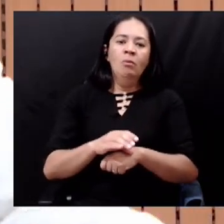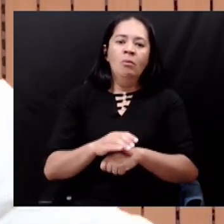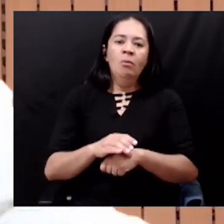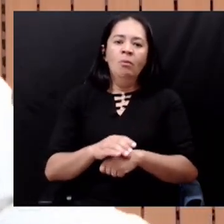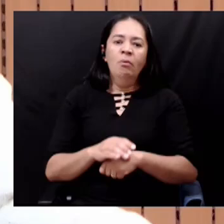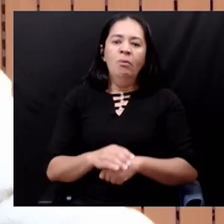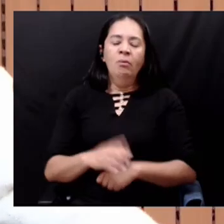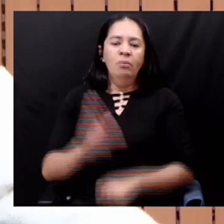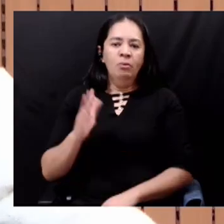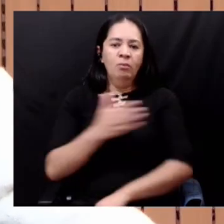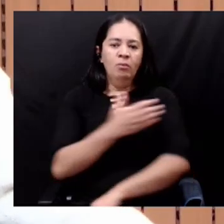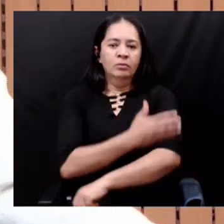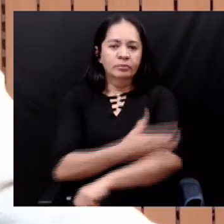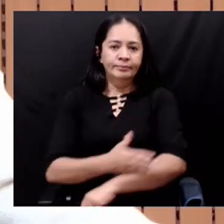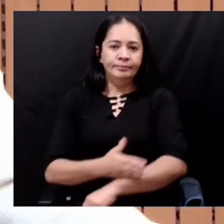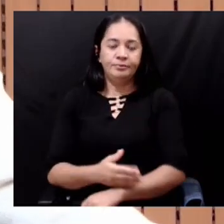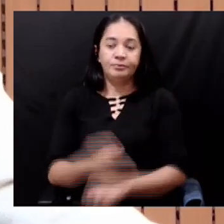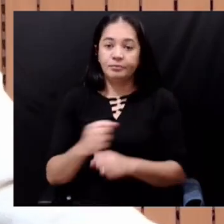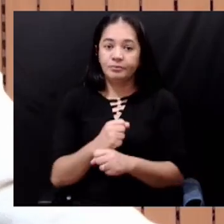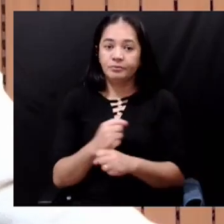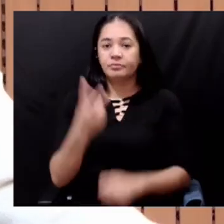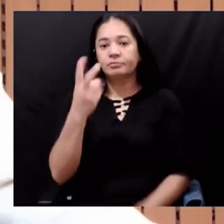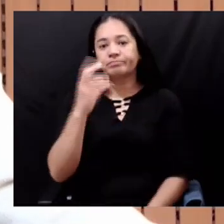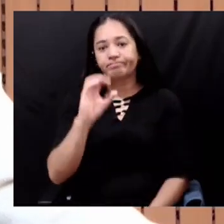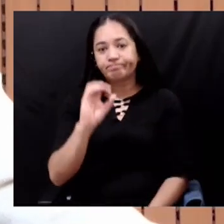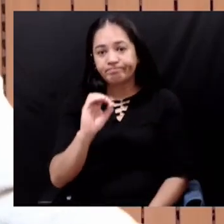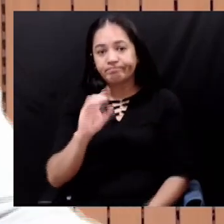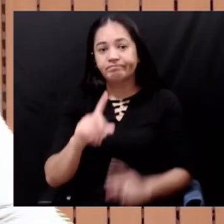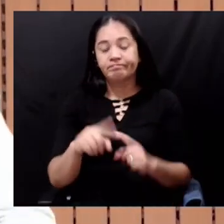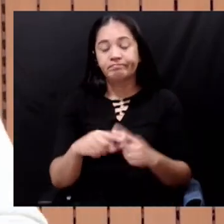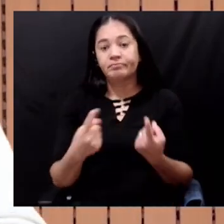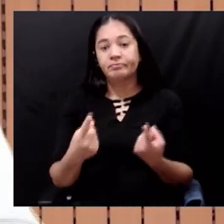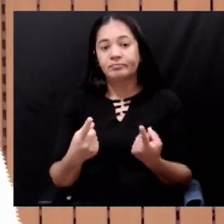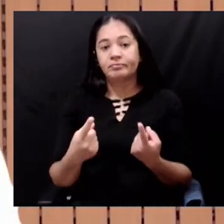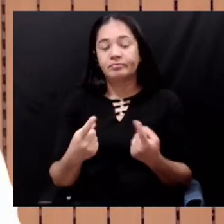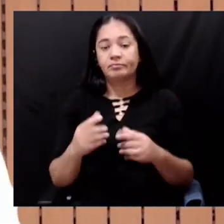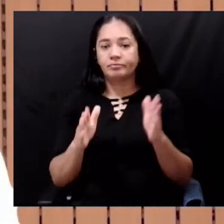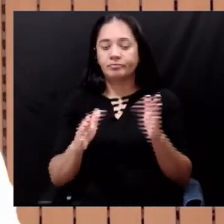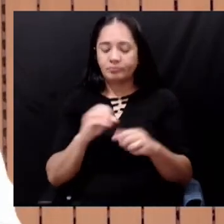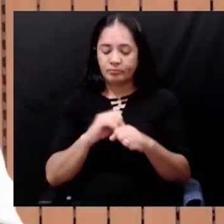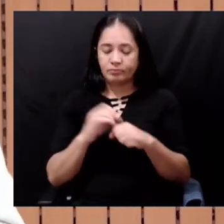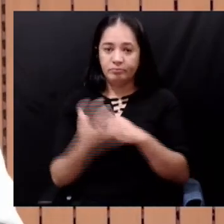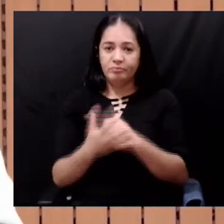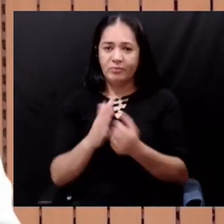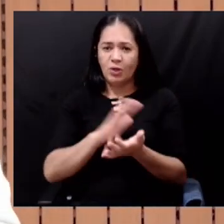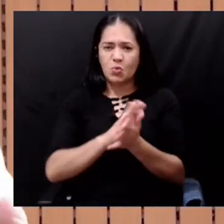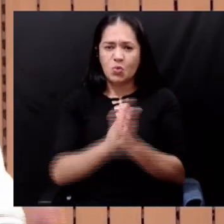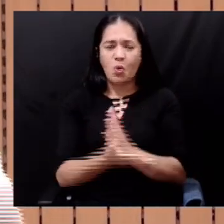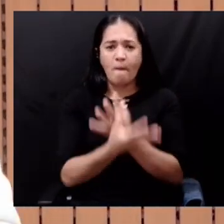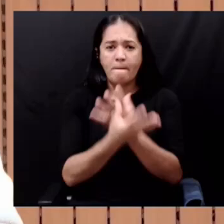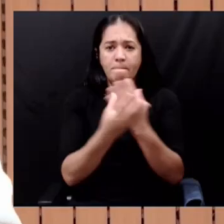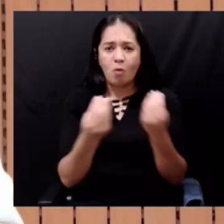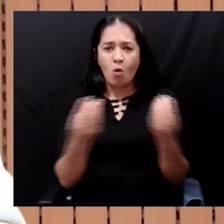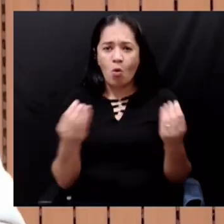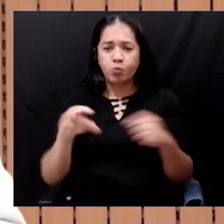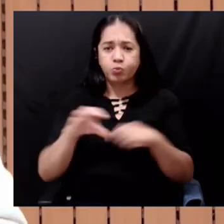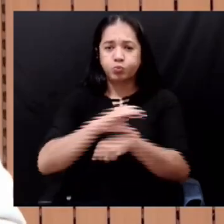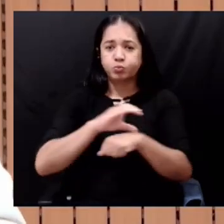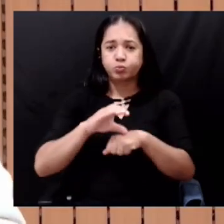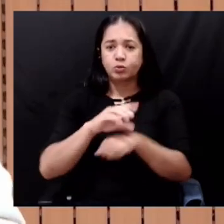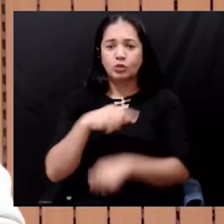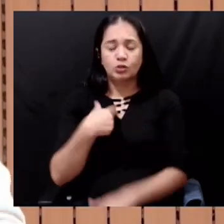de 2 décadas, mas a pandemia ela destruiu um monte de cursinho, nós sabemos. E não é todo mundo que